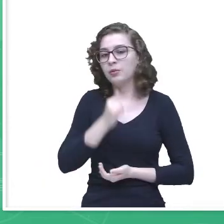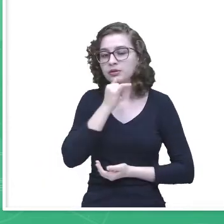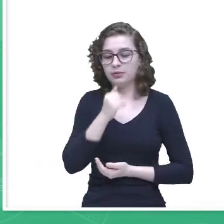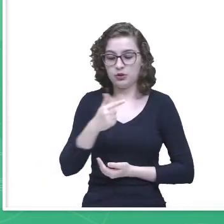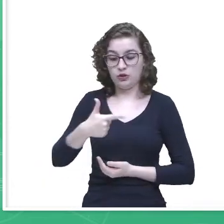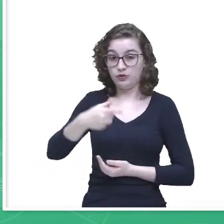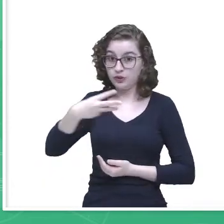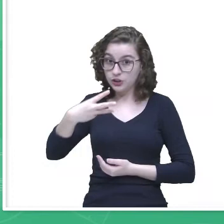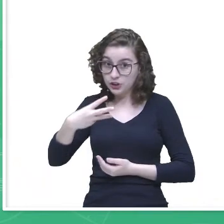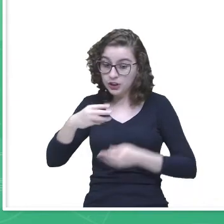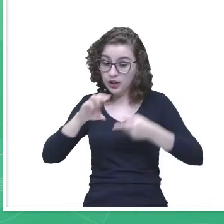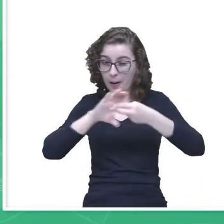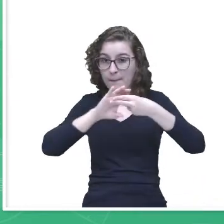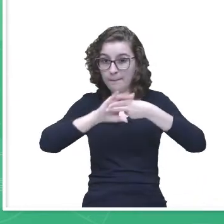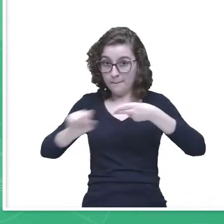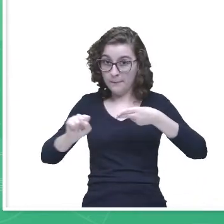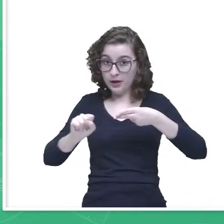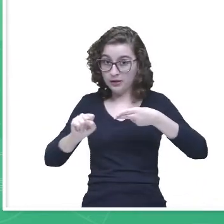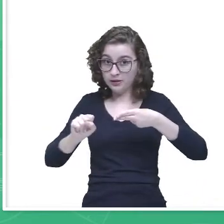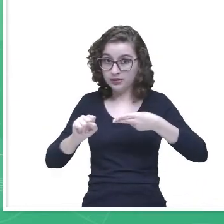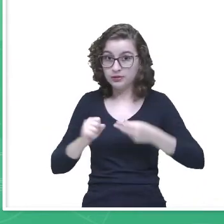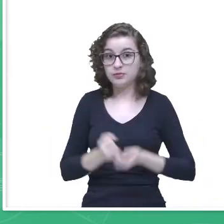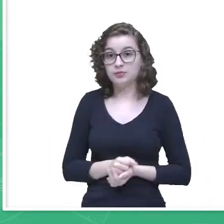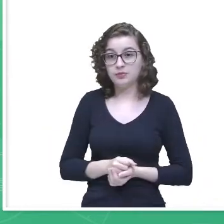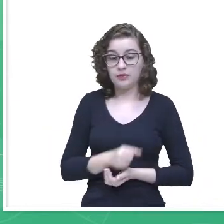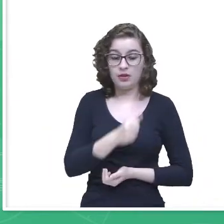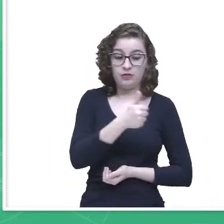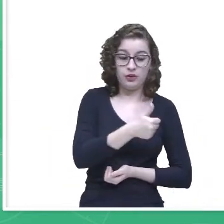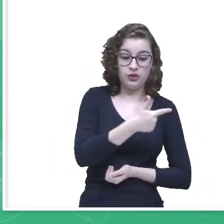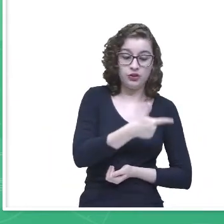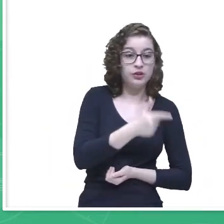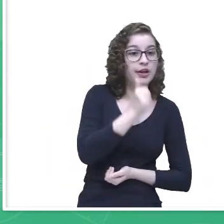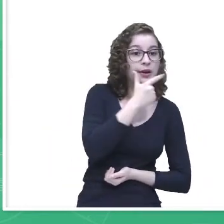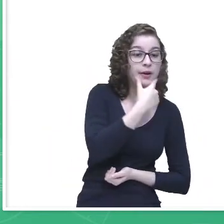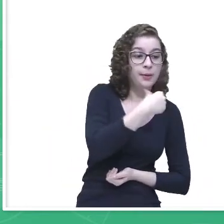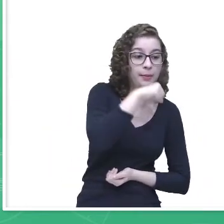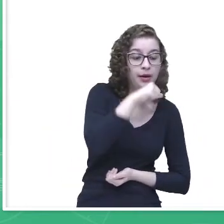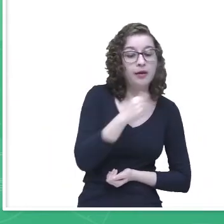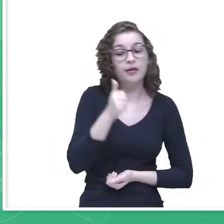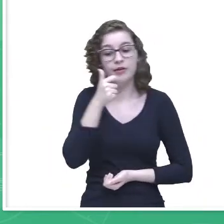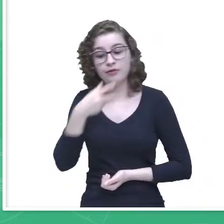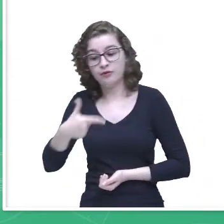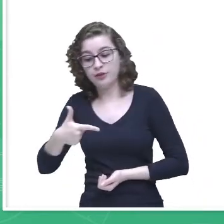pares. Recebi 23 pares do meu pai e recebi 23 pares da minha mãe.